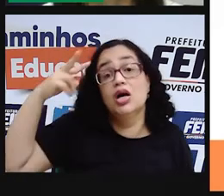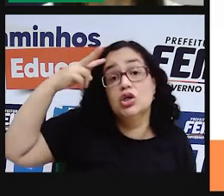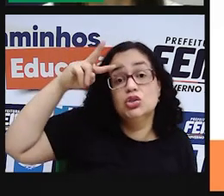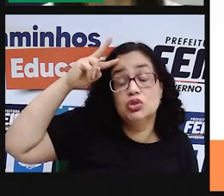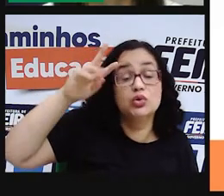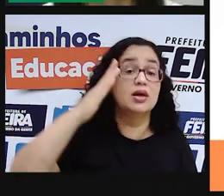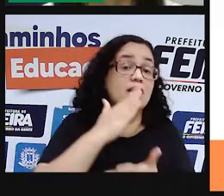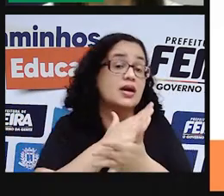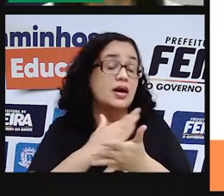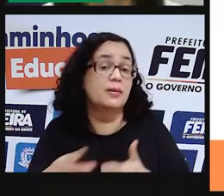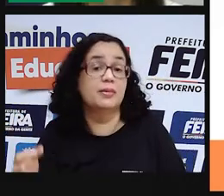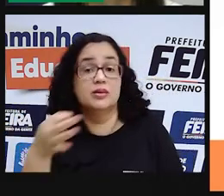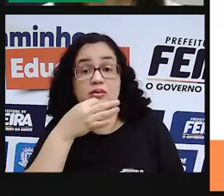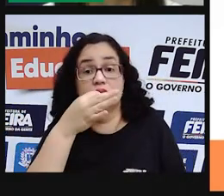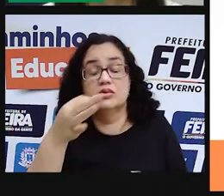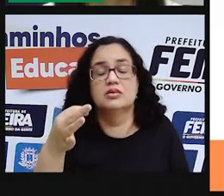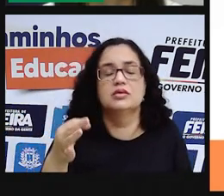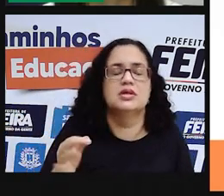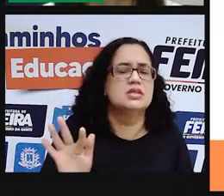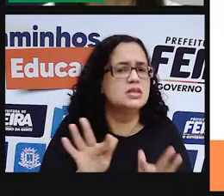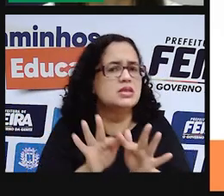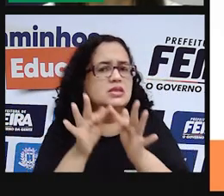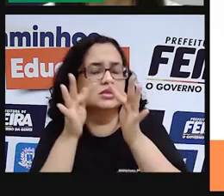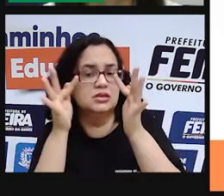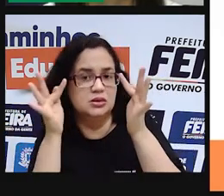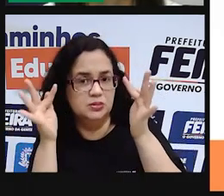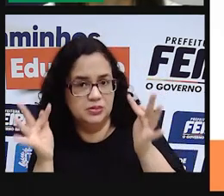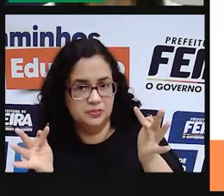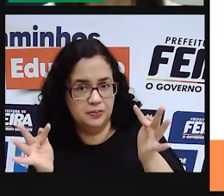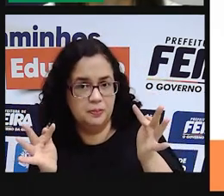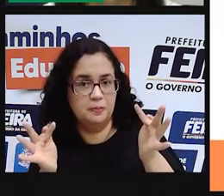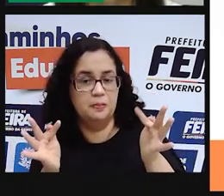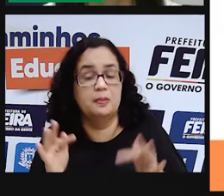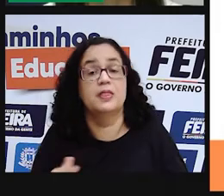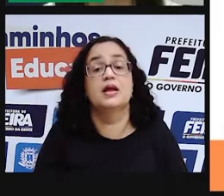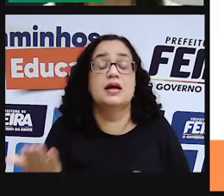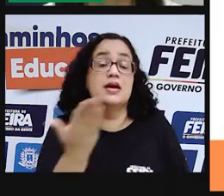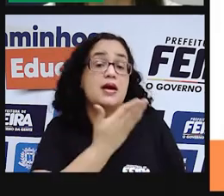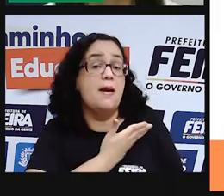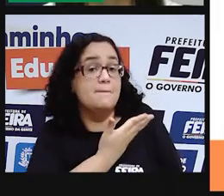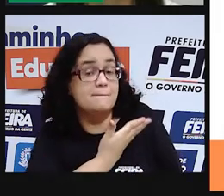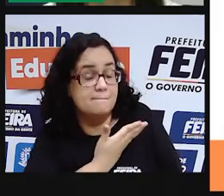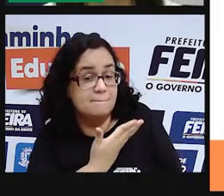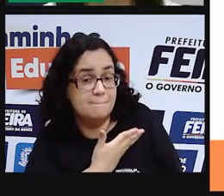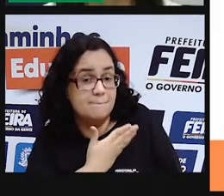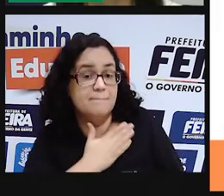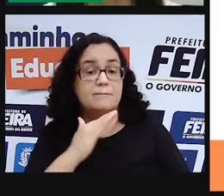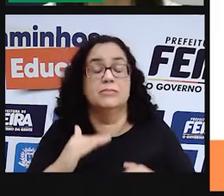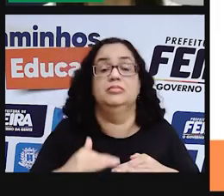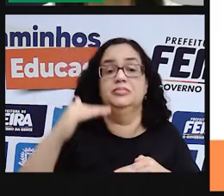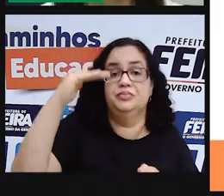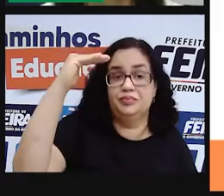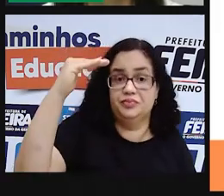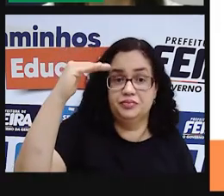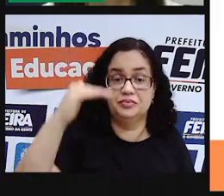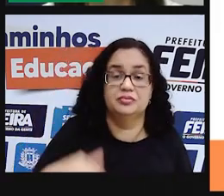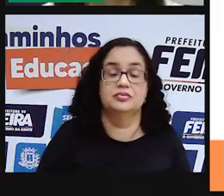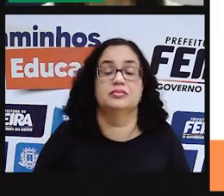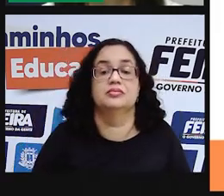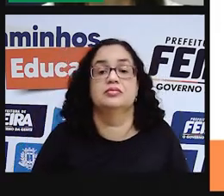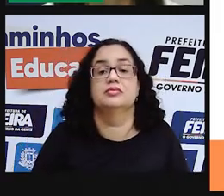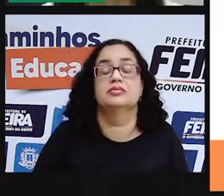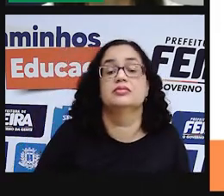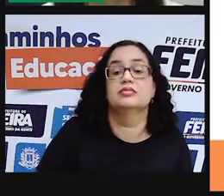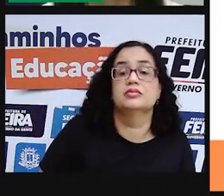acaba nos trazendo uma lição de humildade, compartilhamento, amizade, superação e autoestima. Esses